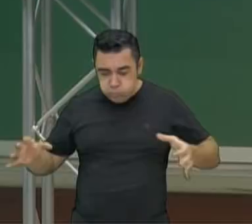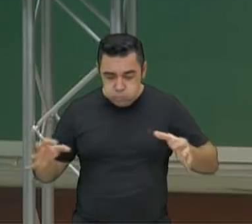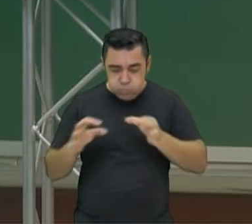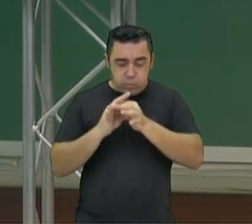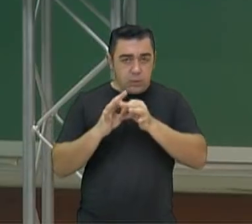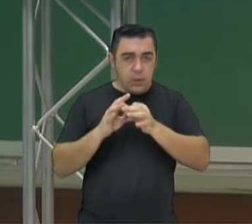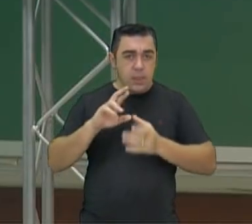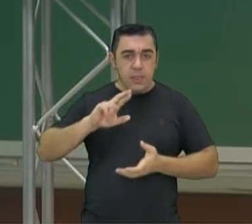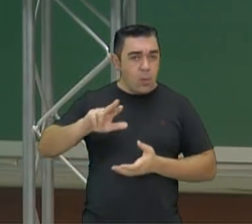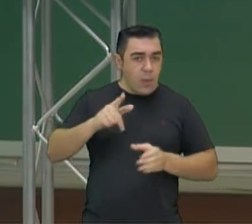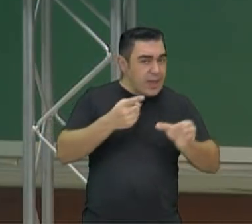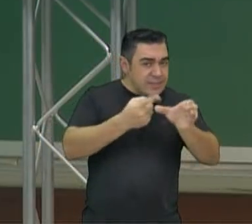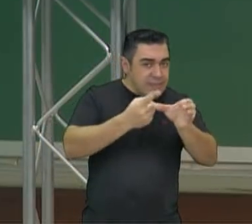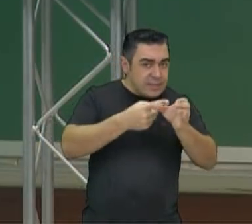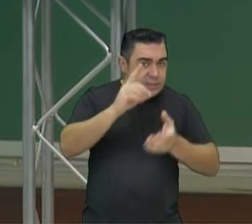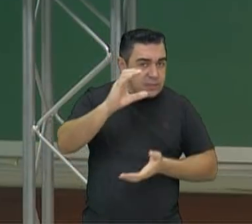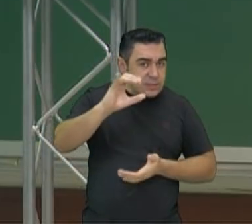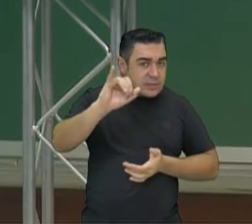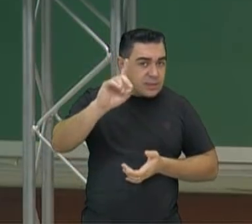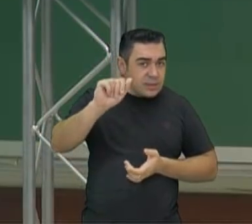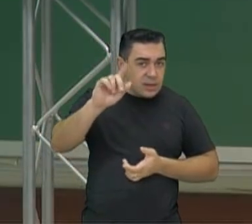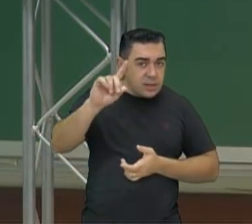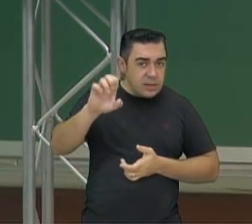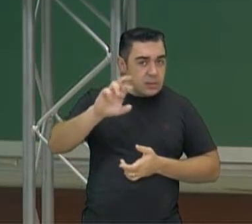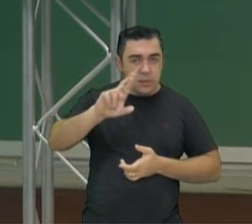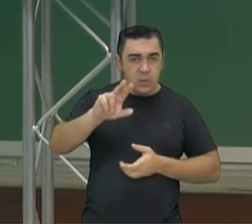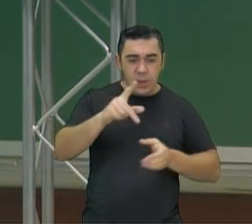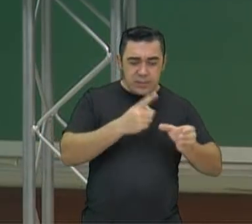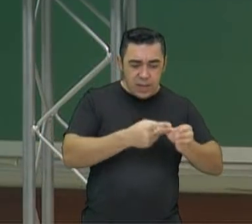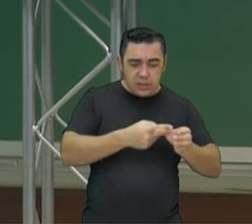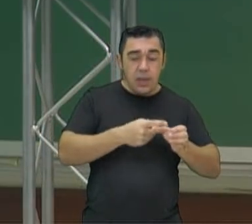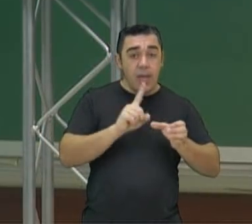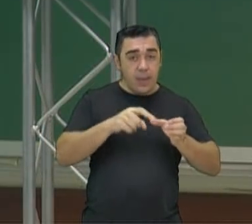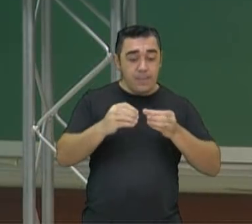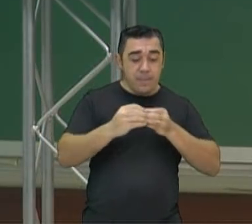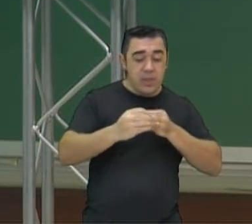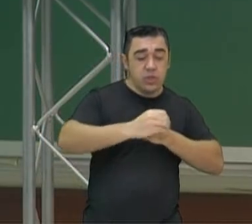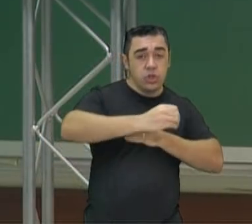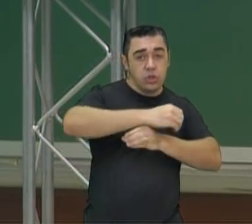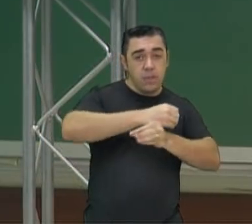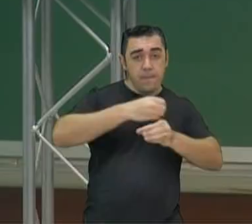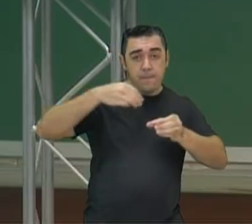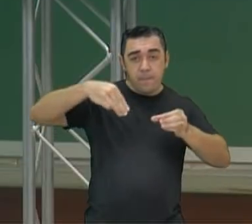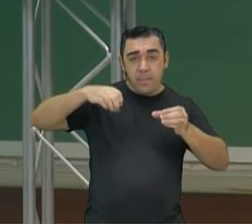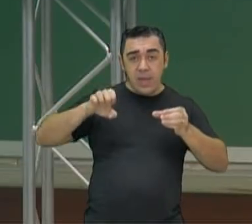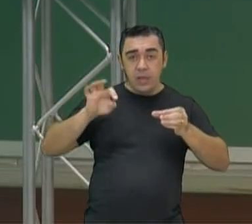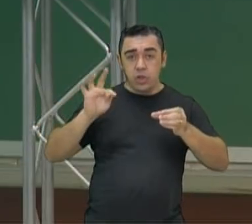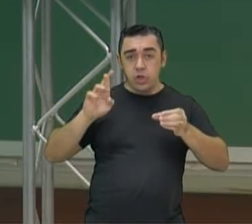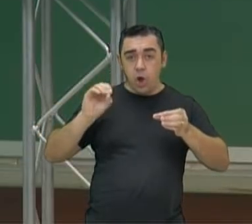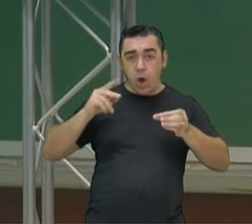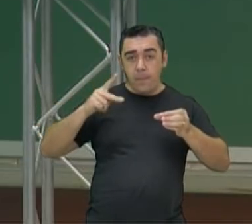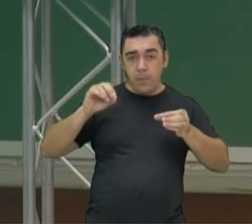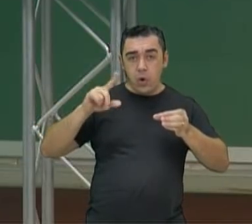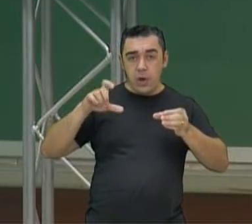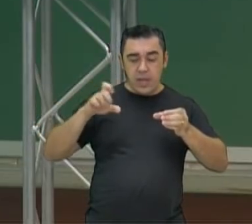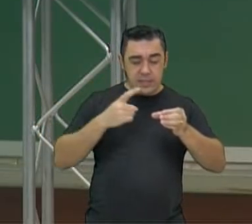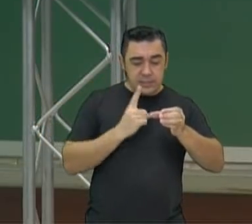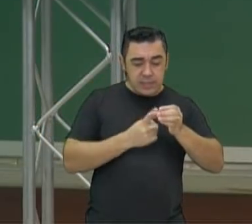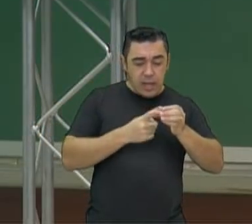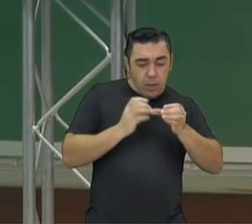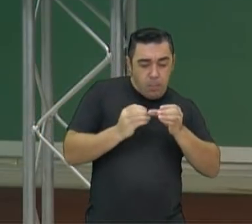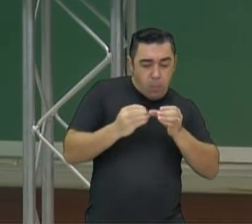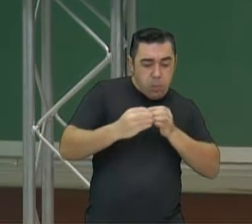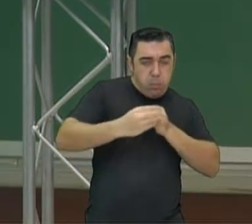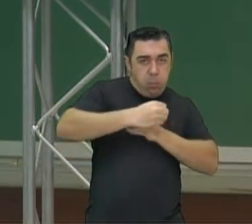não é cidades. Cidades que crescem vão formar uma metrópole. Duas metrópoles formam uma megalópole. Está vendo? É uma sequência, tá